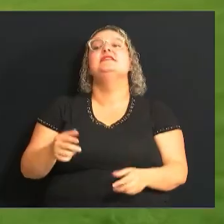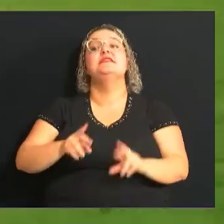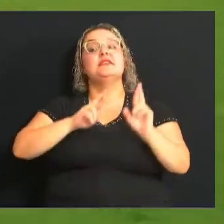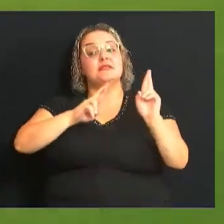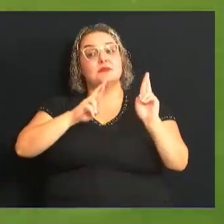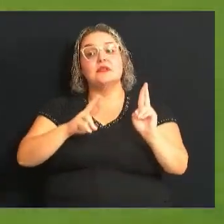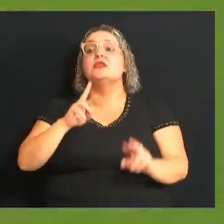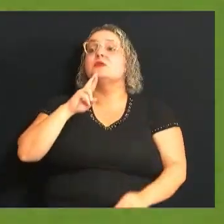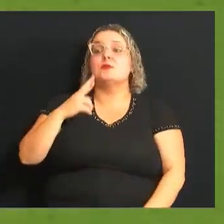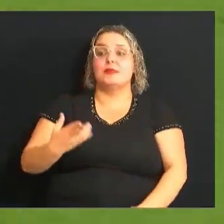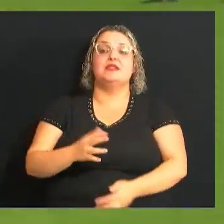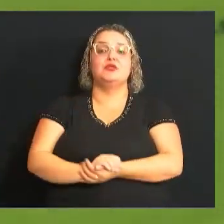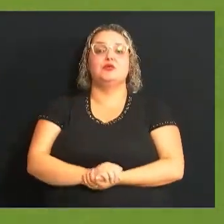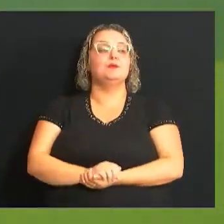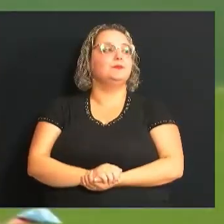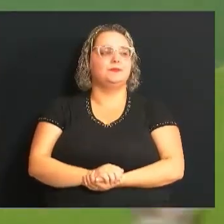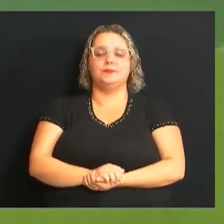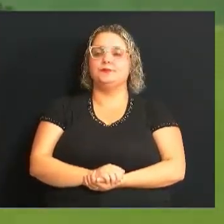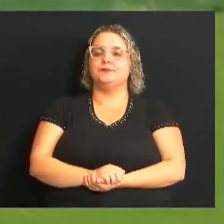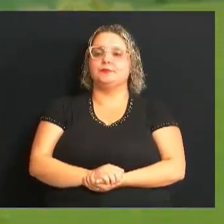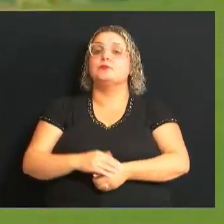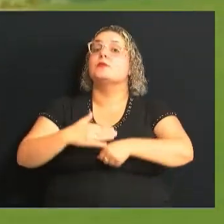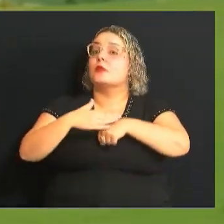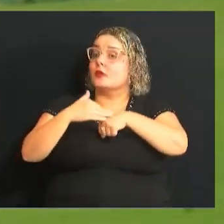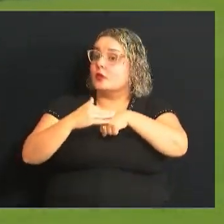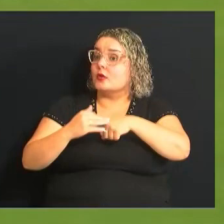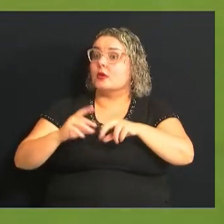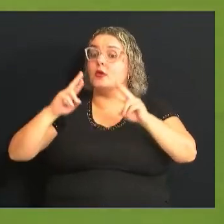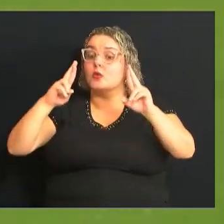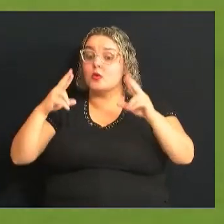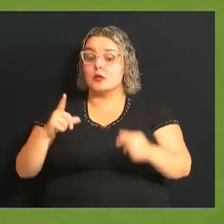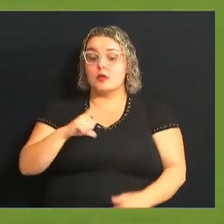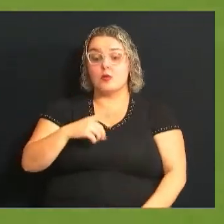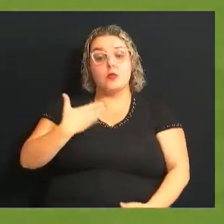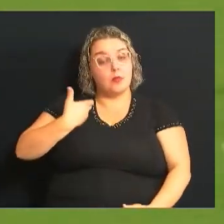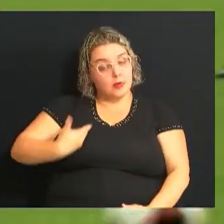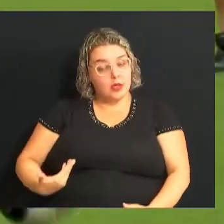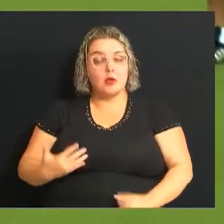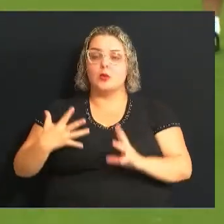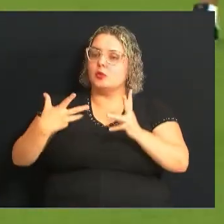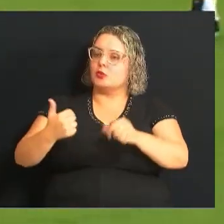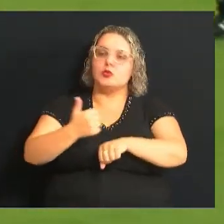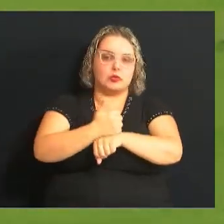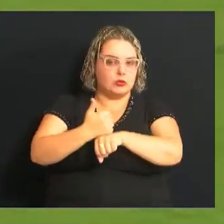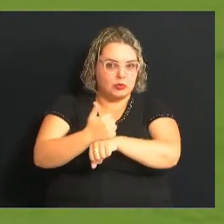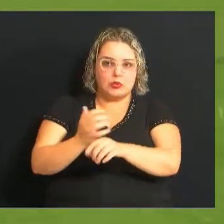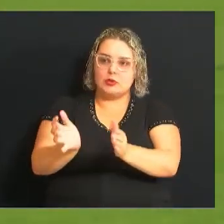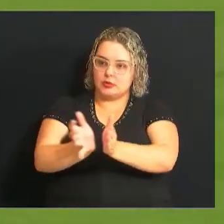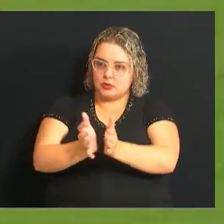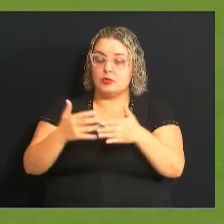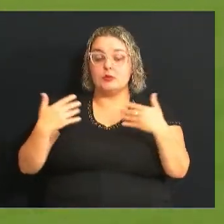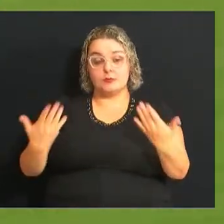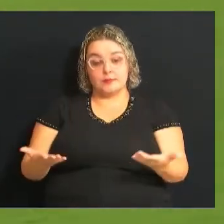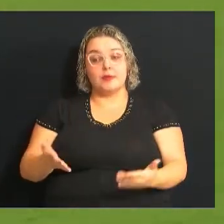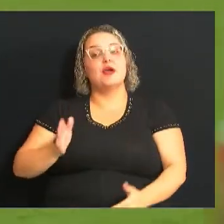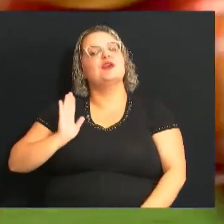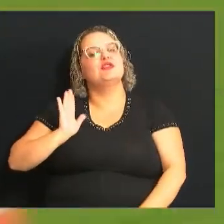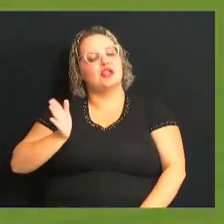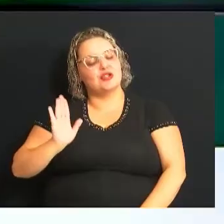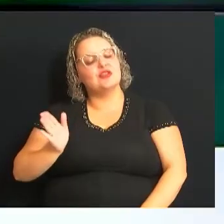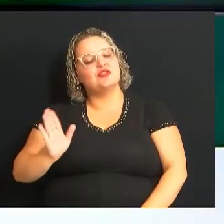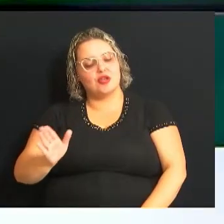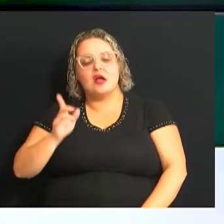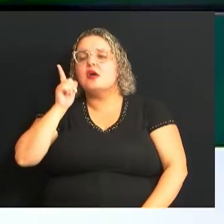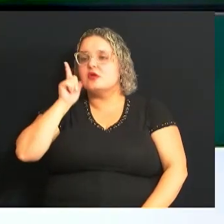com o carinho que o torcedor tem por mim, assim como todos os profissionais do clube. Já a gente está conseguindo